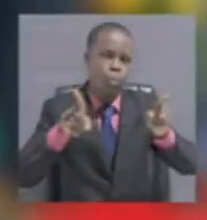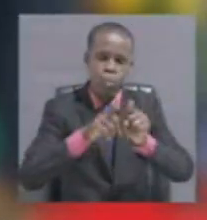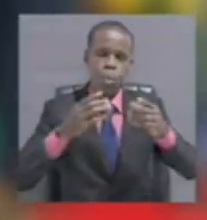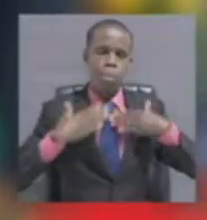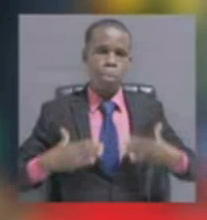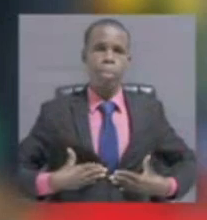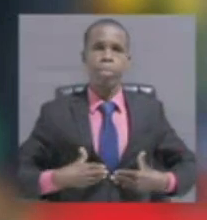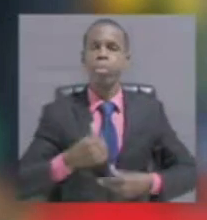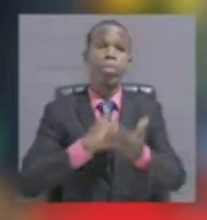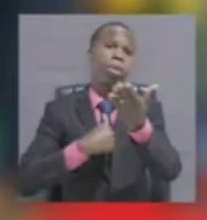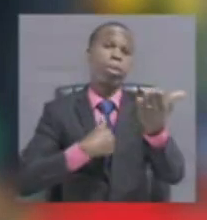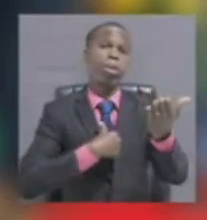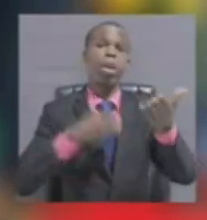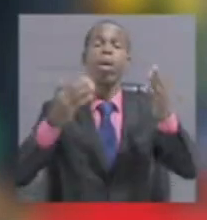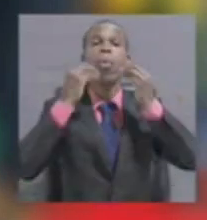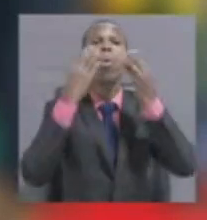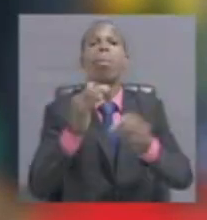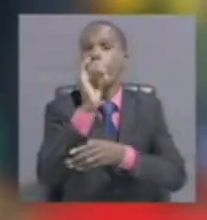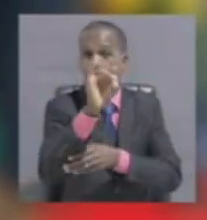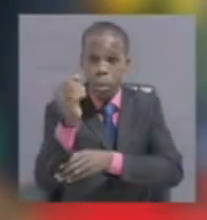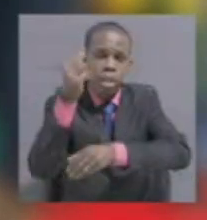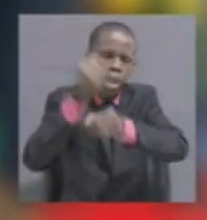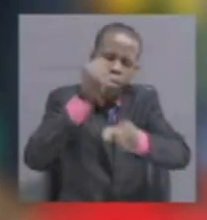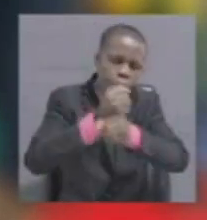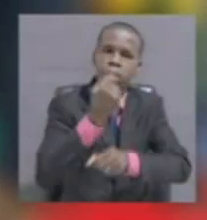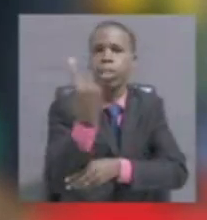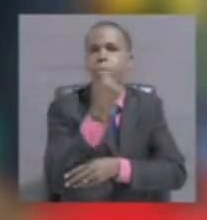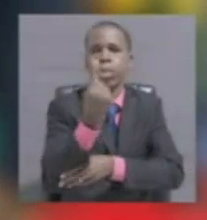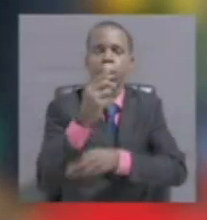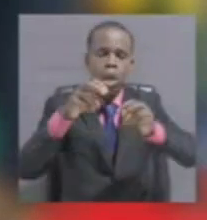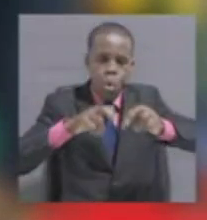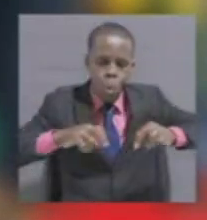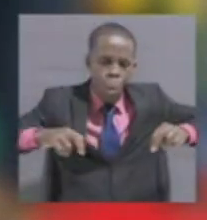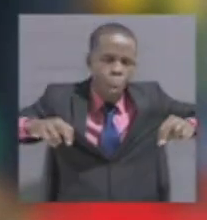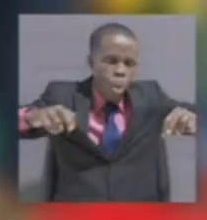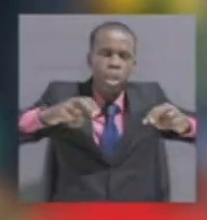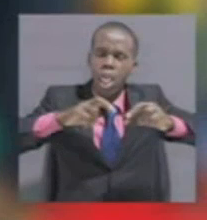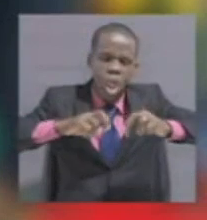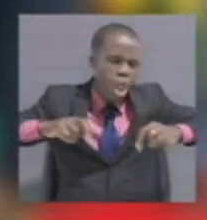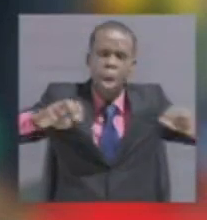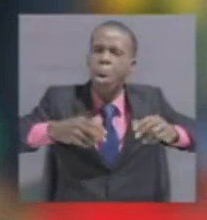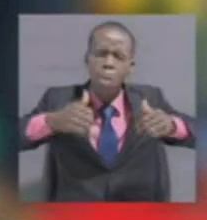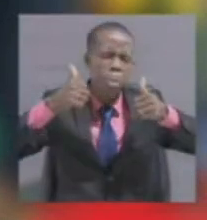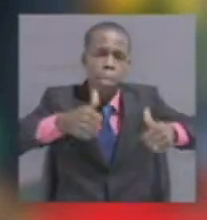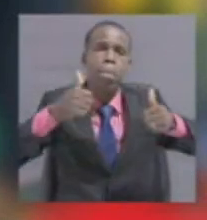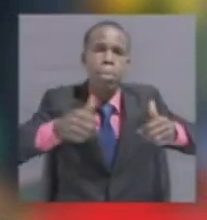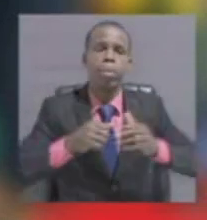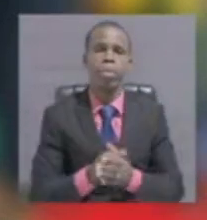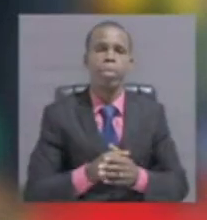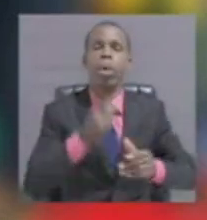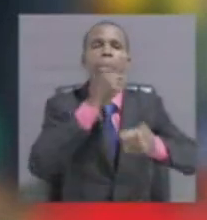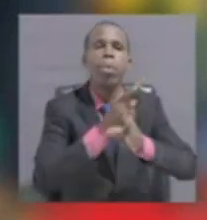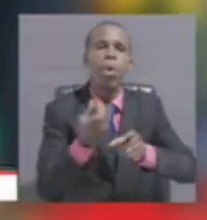Este Parlamento funciona em sessões plenárias e reuniões dos comitês especializados, para além de realizar outras